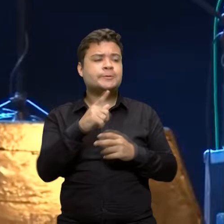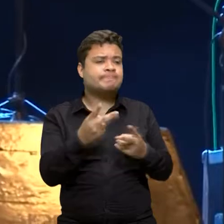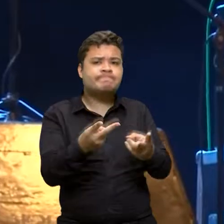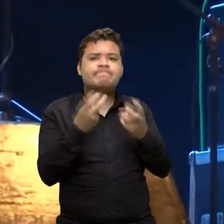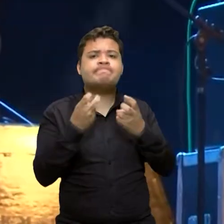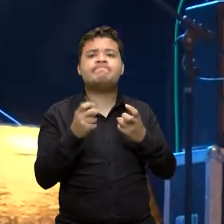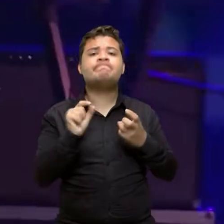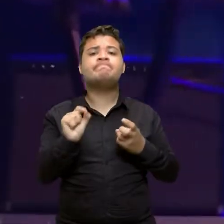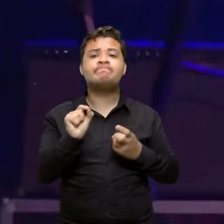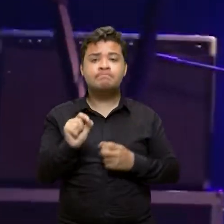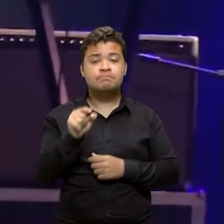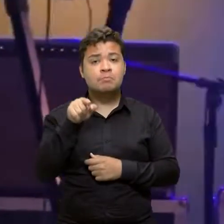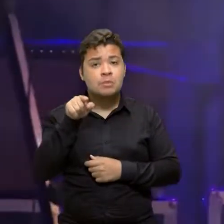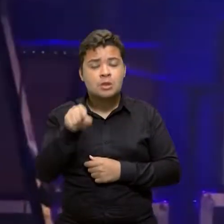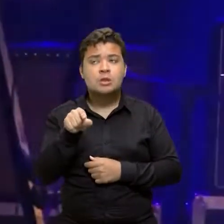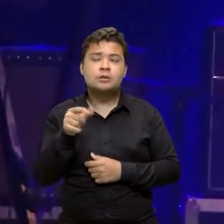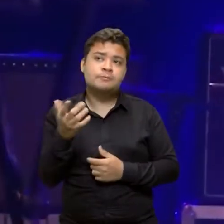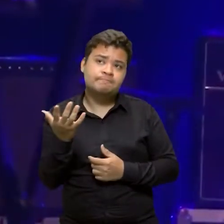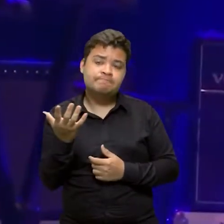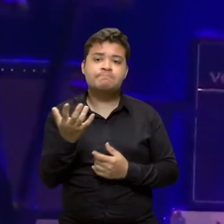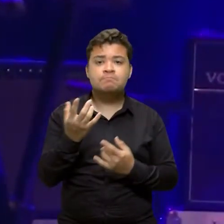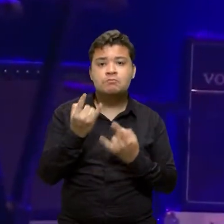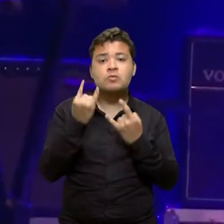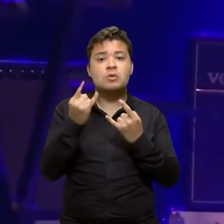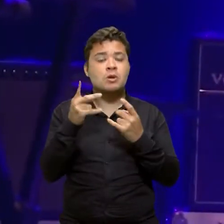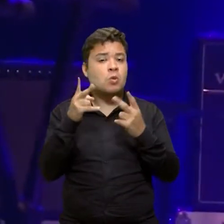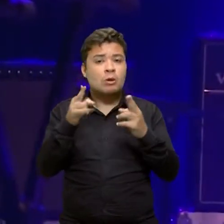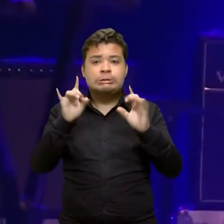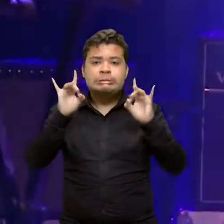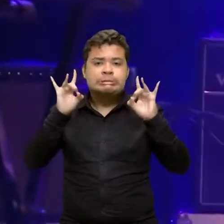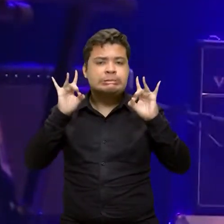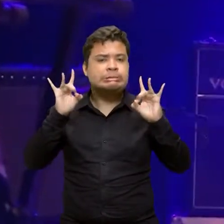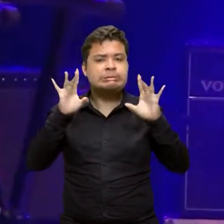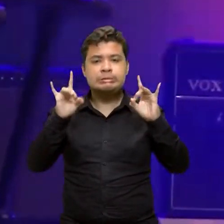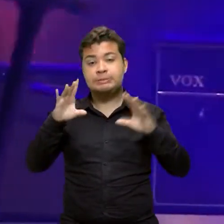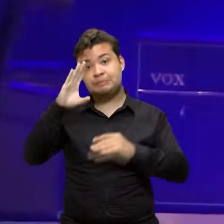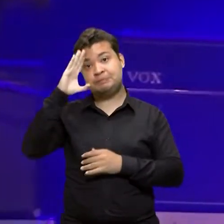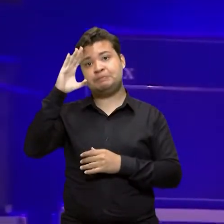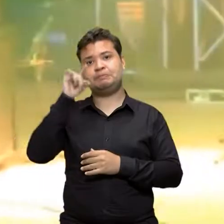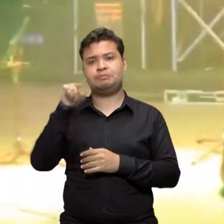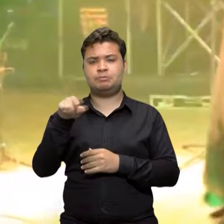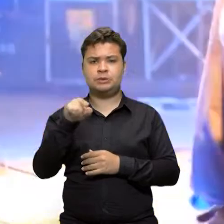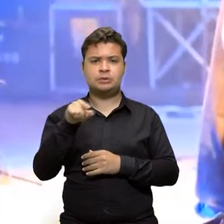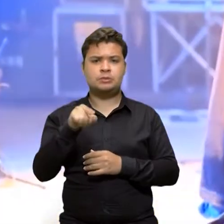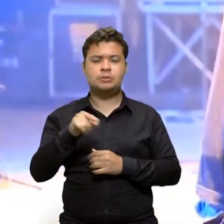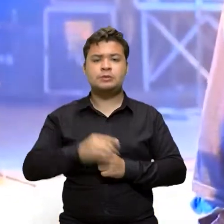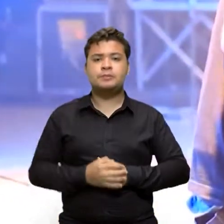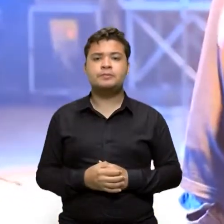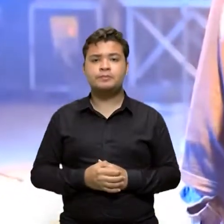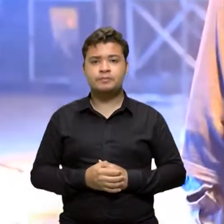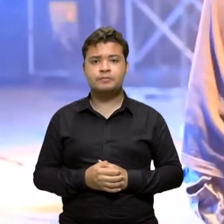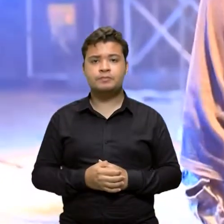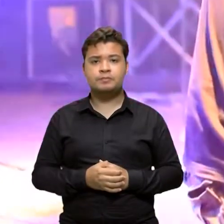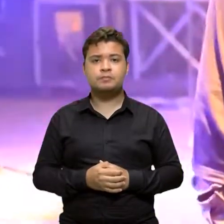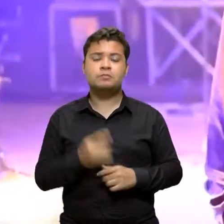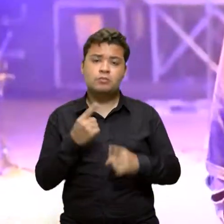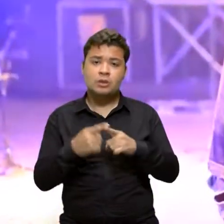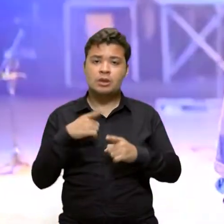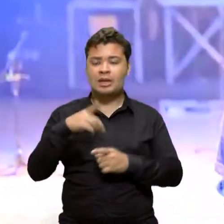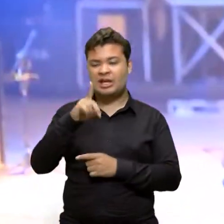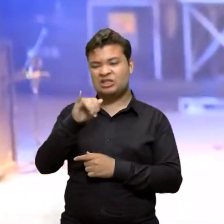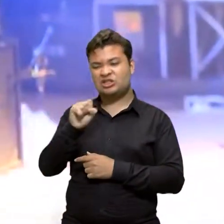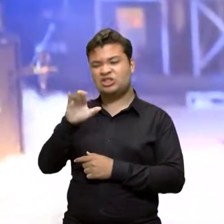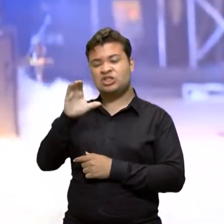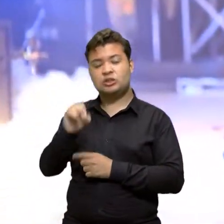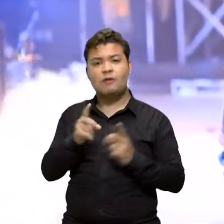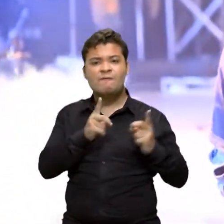vai perceber que ele vai ser uma espécie de menina dos olhos dessa indústria fonográfica, né? Seja com